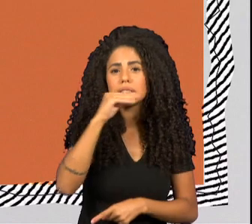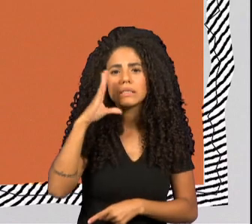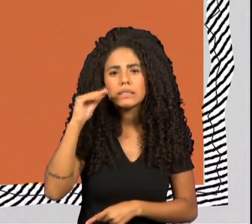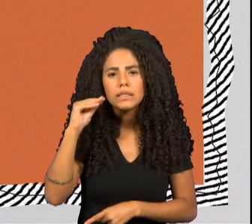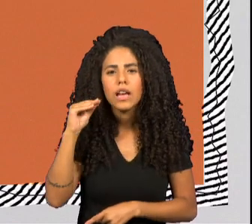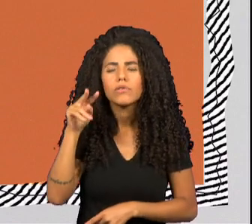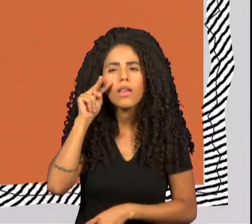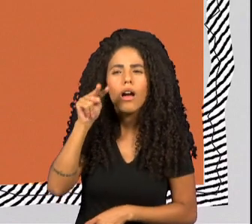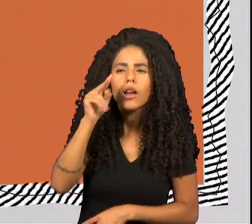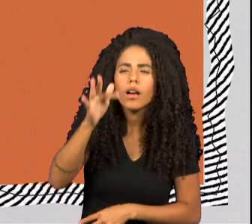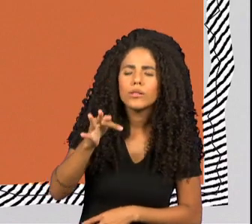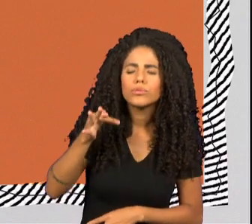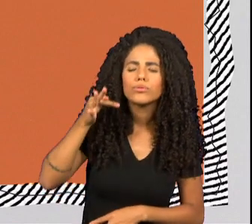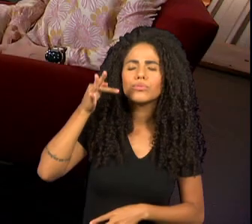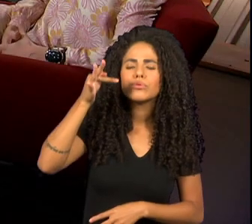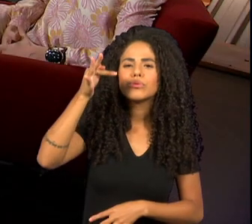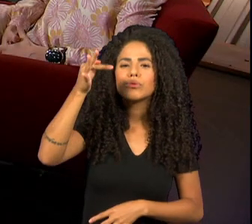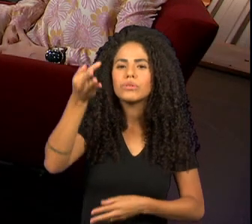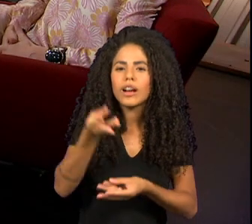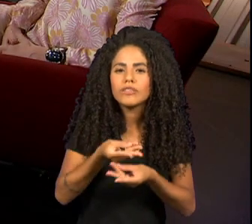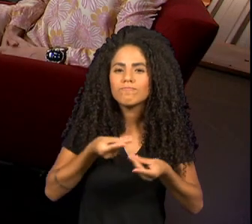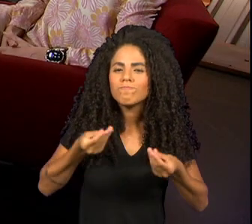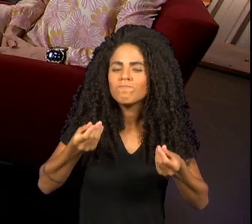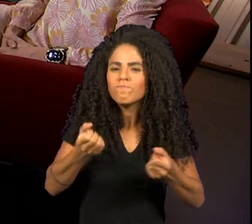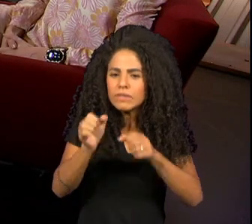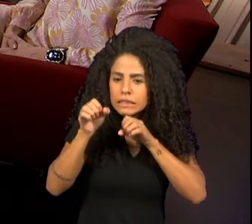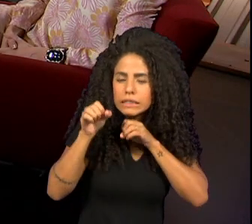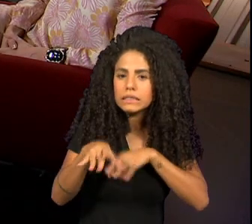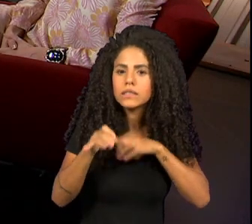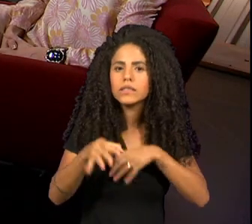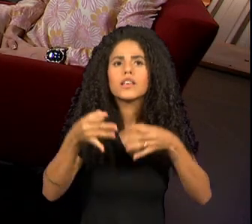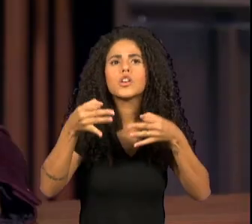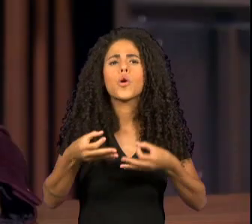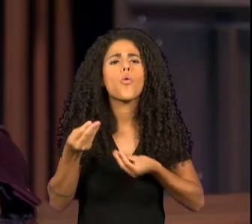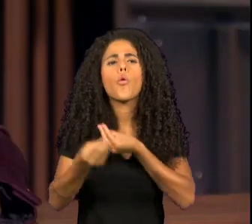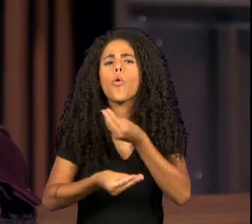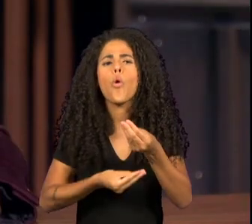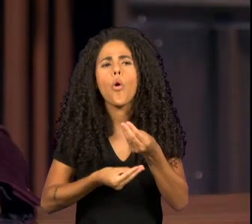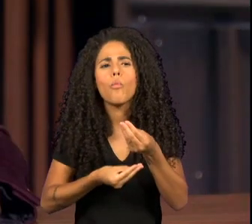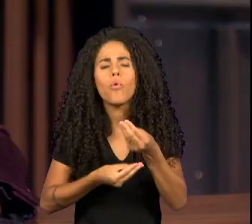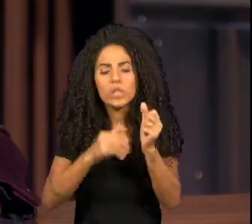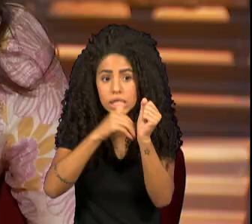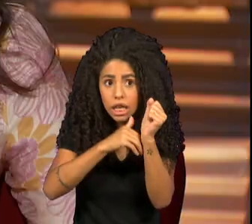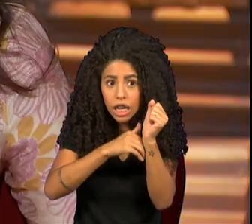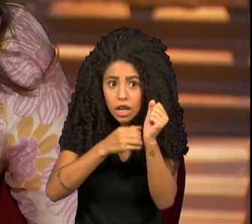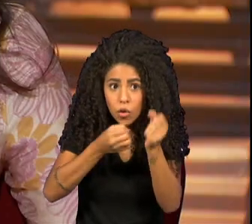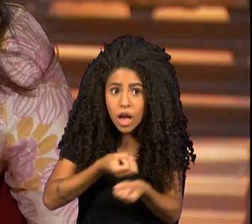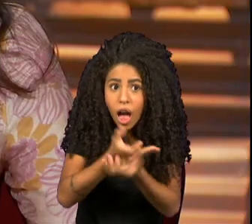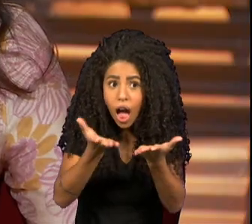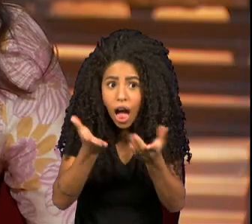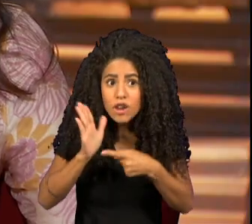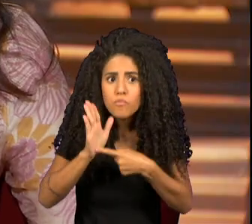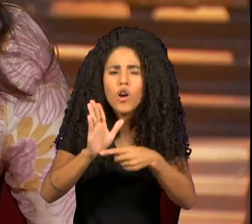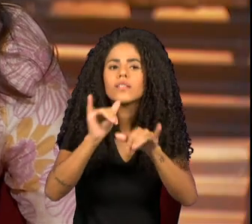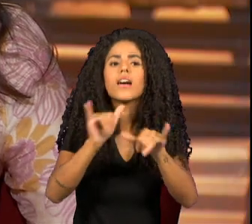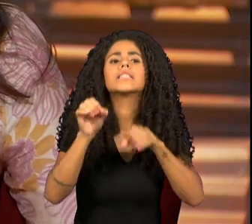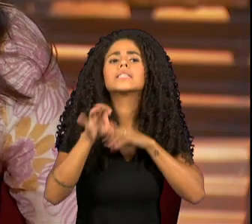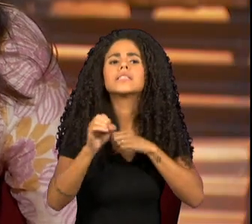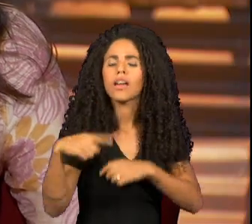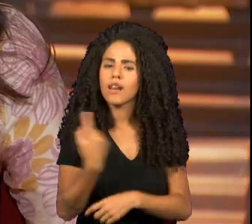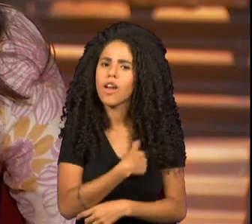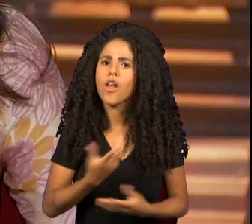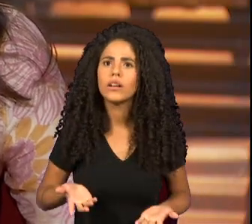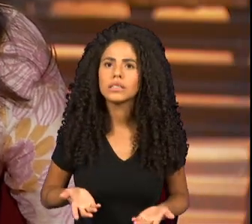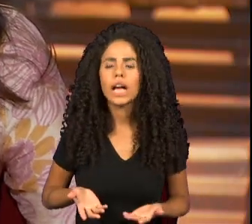olha o campo que tem disciplina nos entregue o segredo e não tem